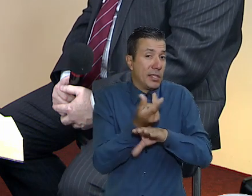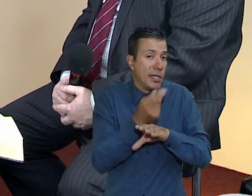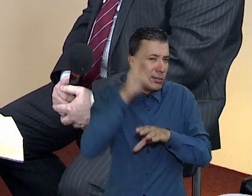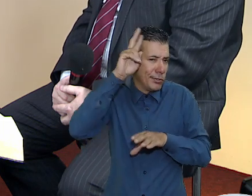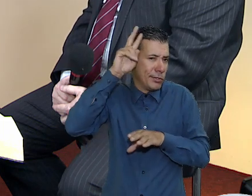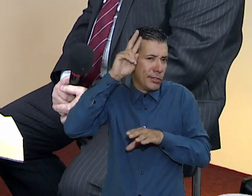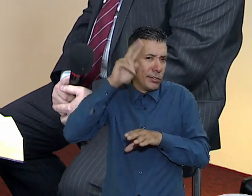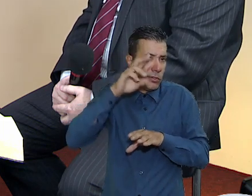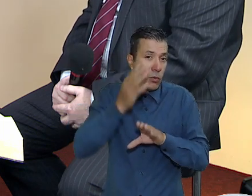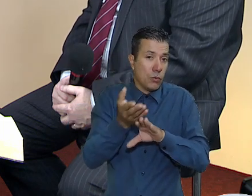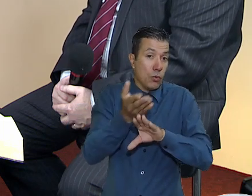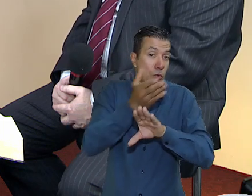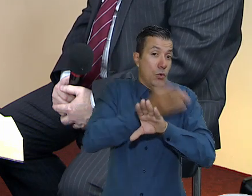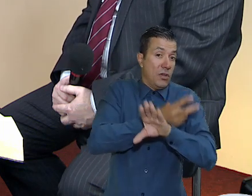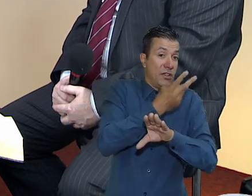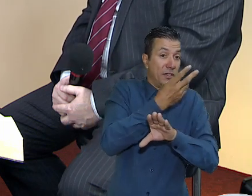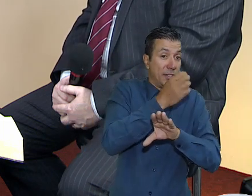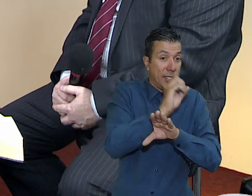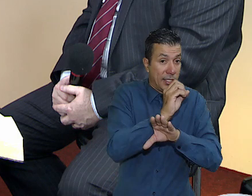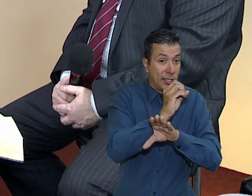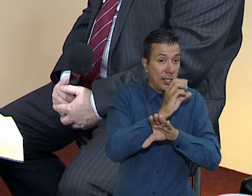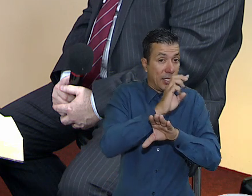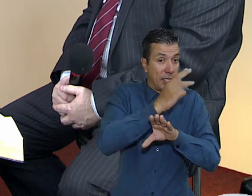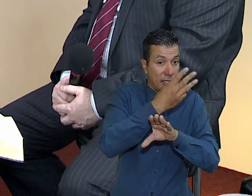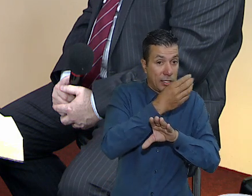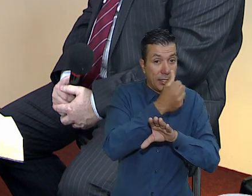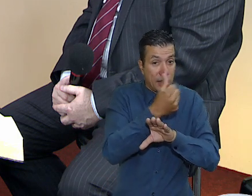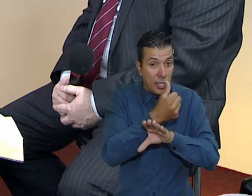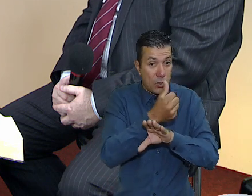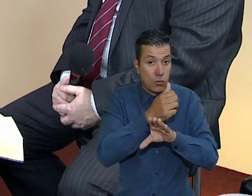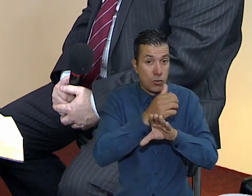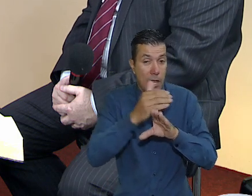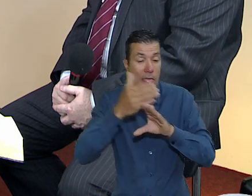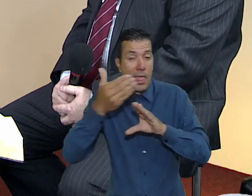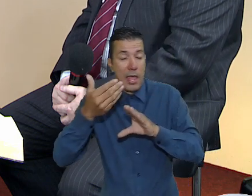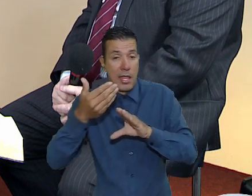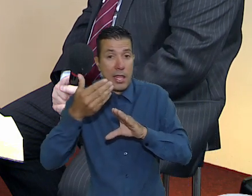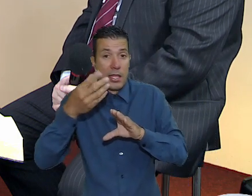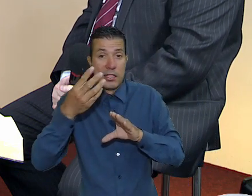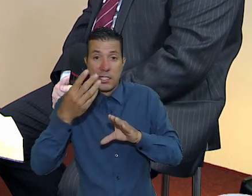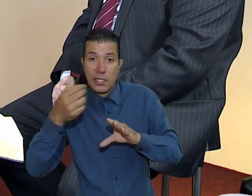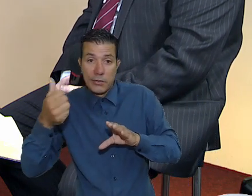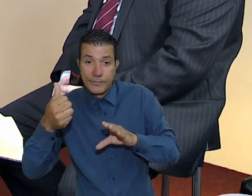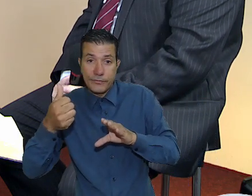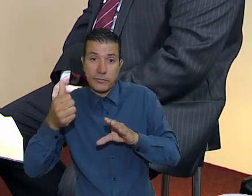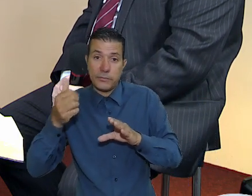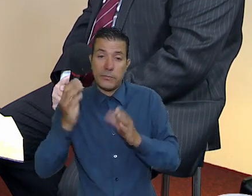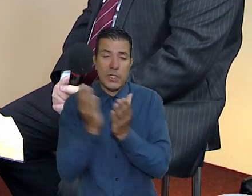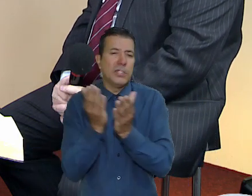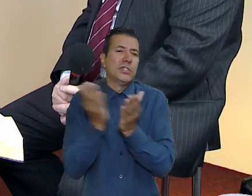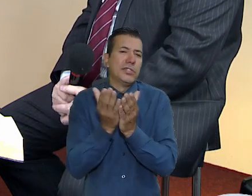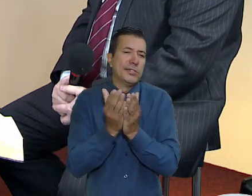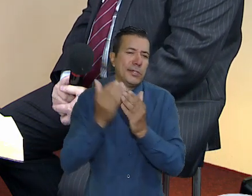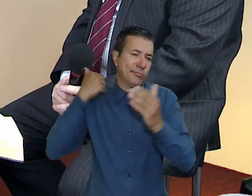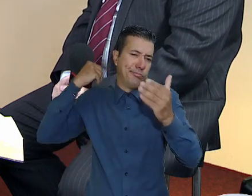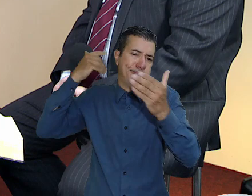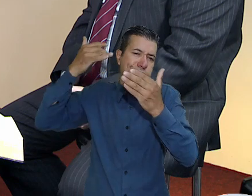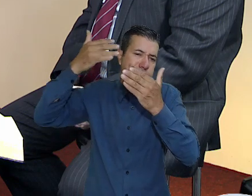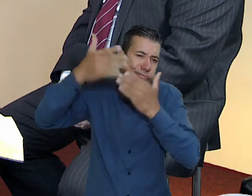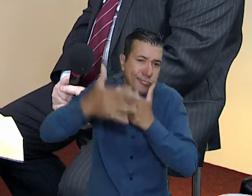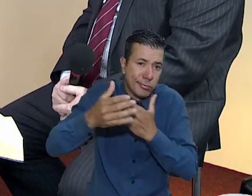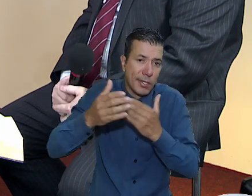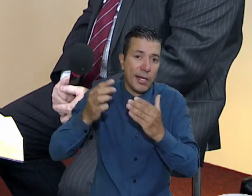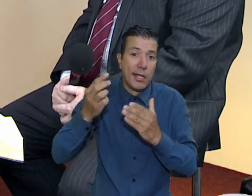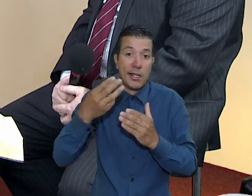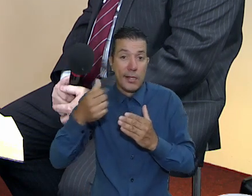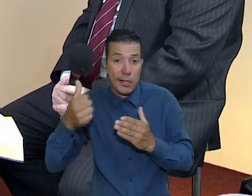do ano 31 até o ano 100 da nossa era cristã. Esta igreja, querido amigo, é uma igreja que venceu.